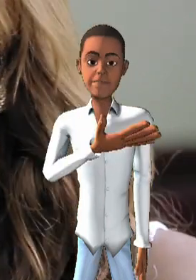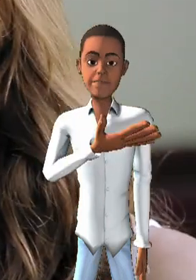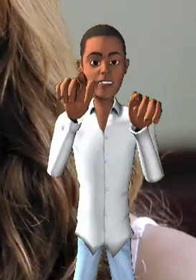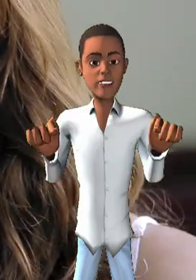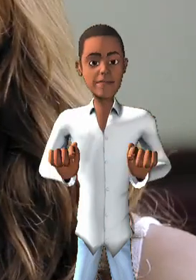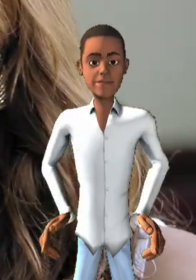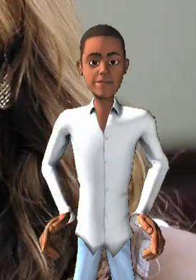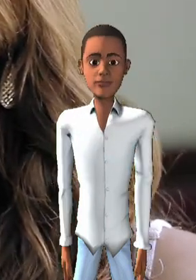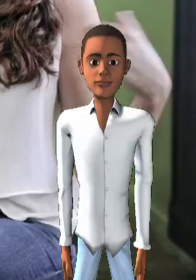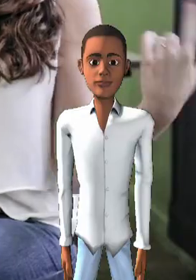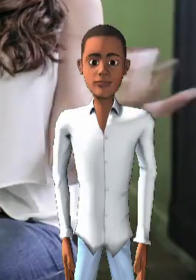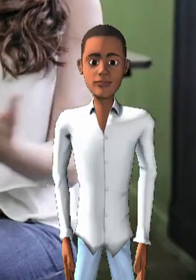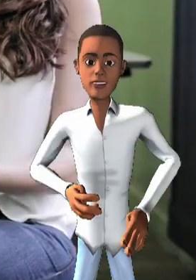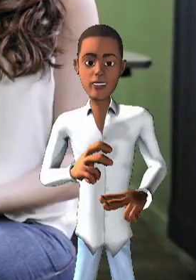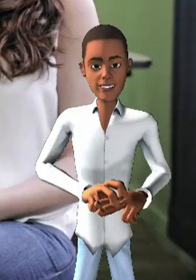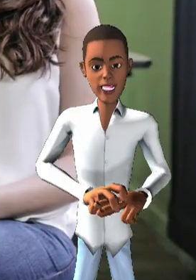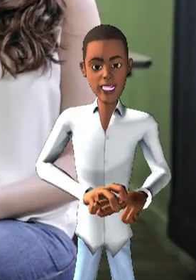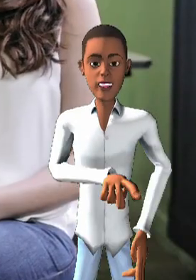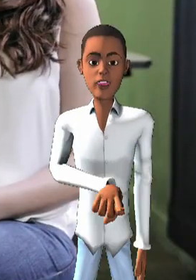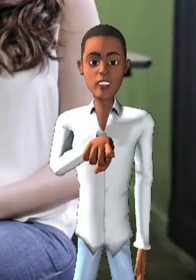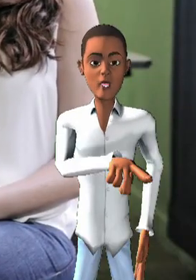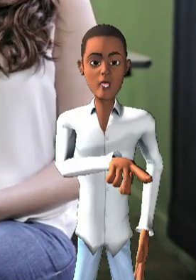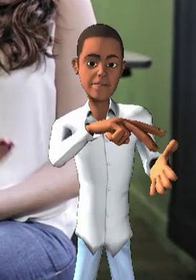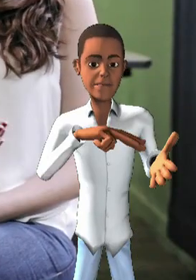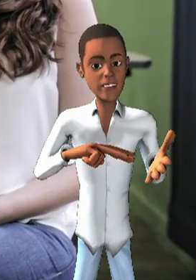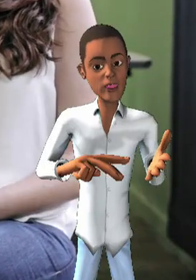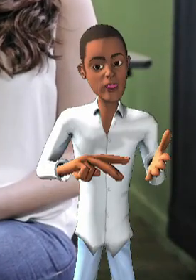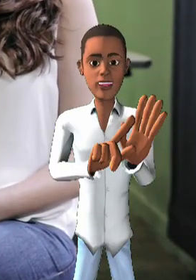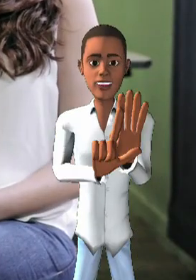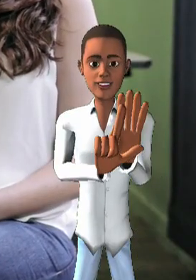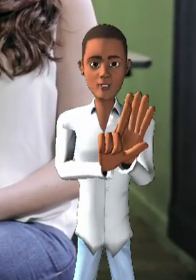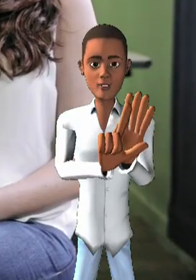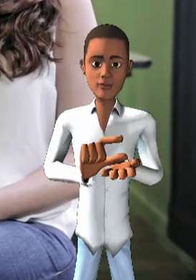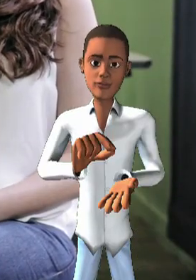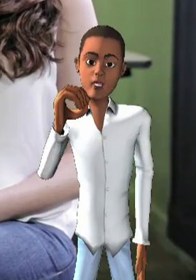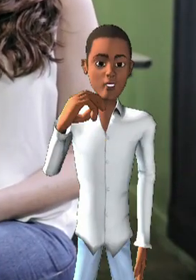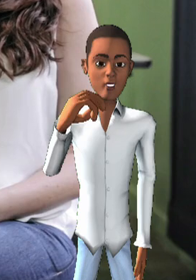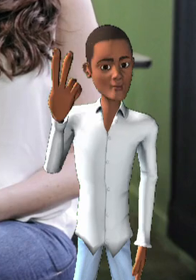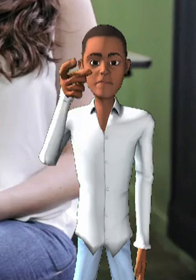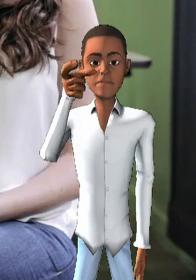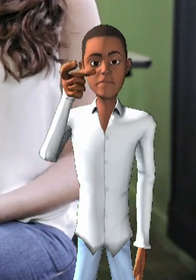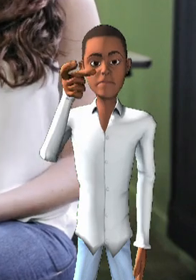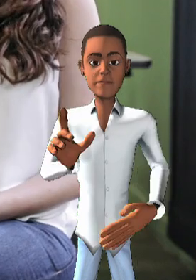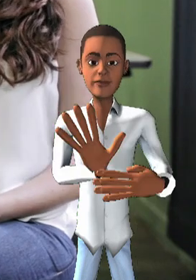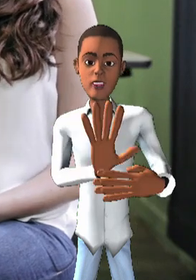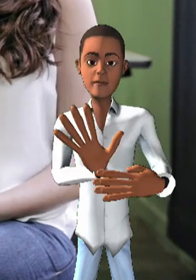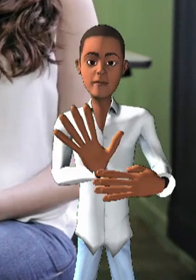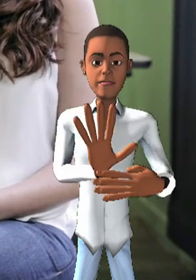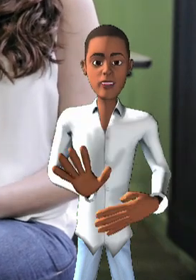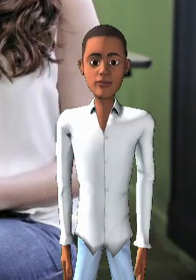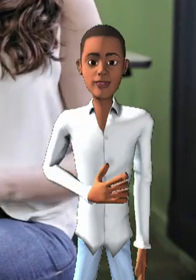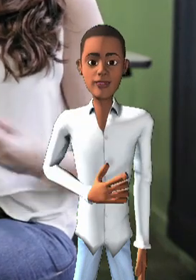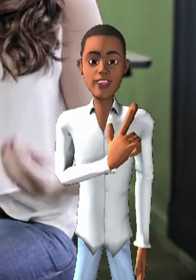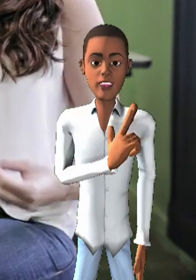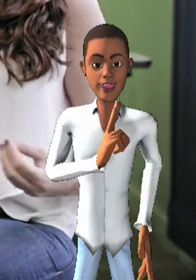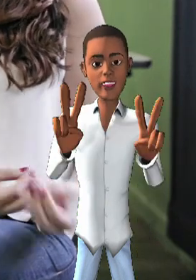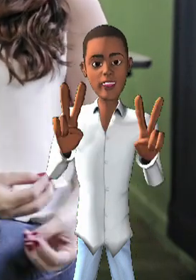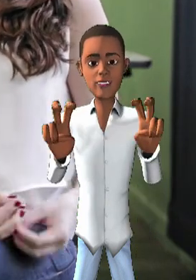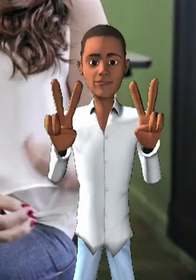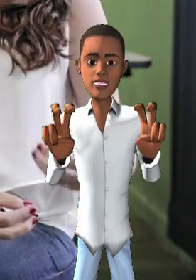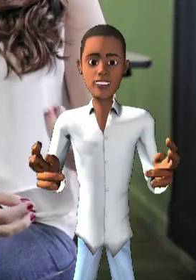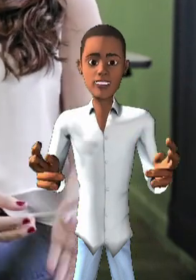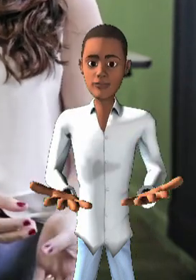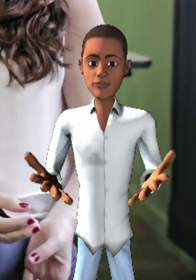mais corajosa? A gente abre um círculo, a gente lê o artigo, né? Ou a gente assiste um filme, a gente tem um